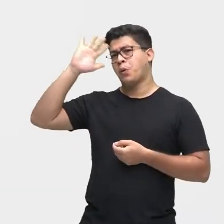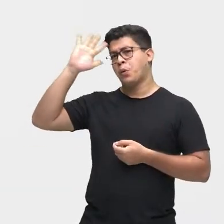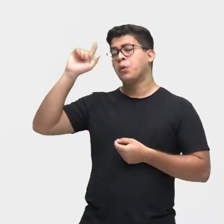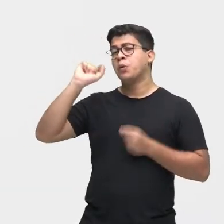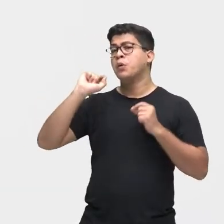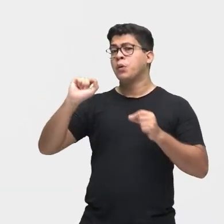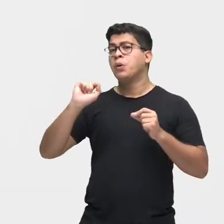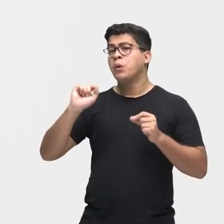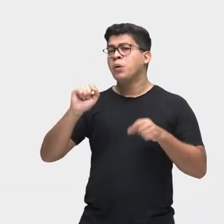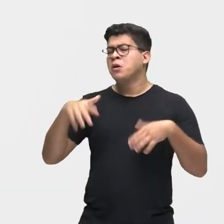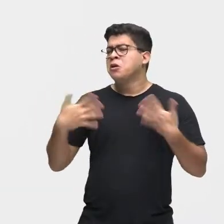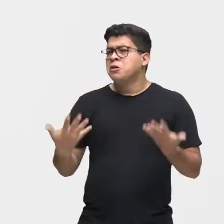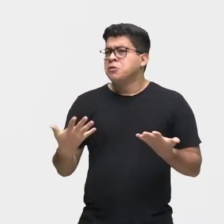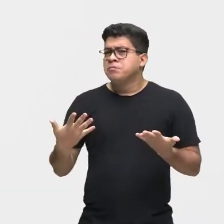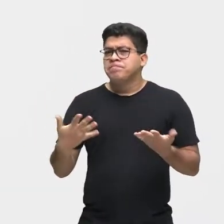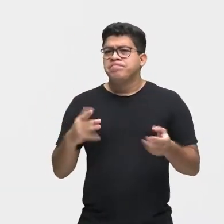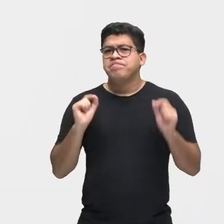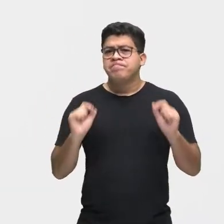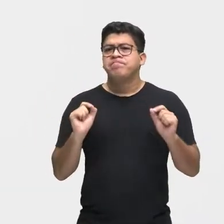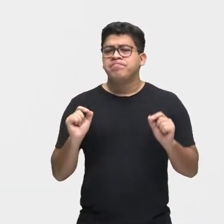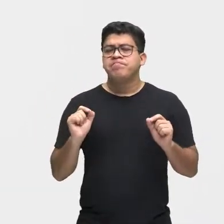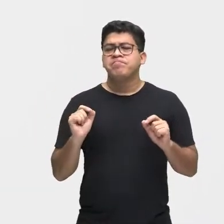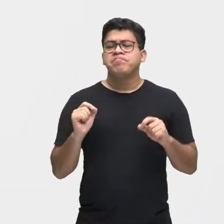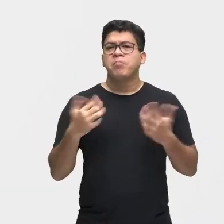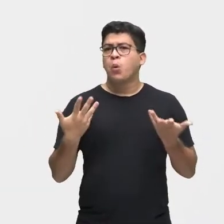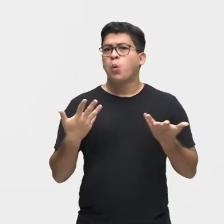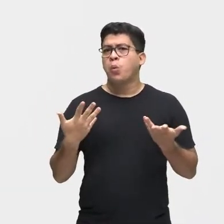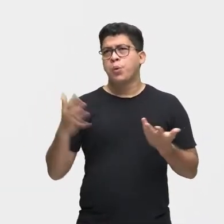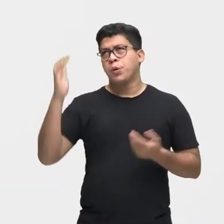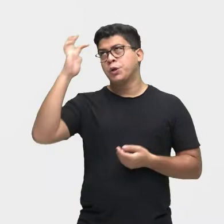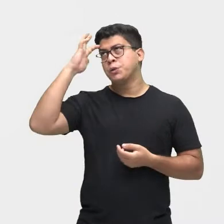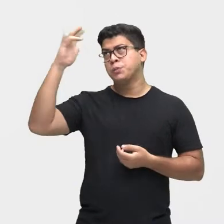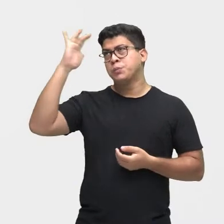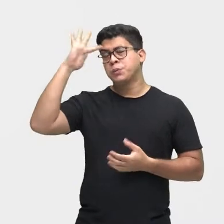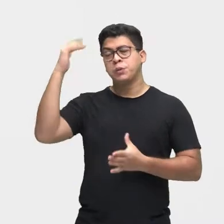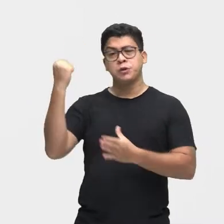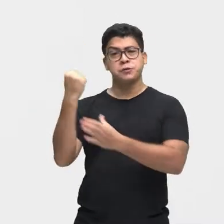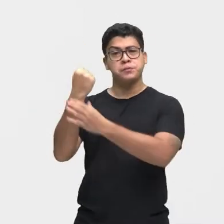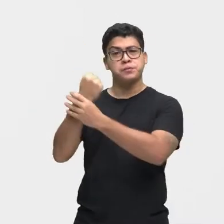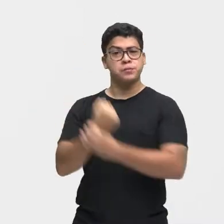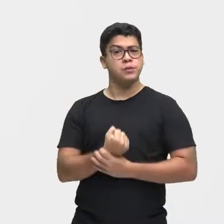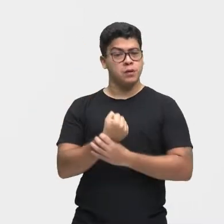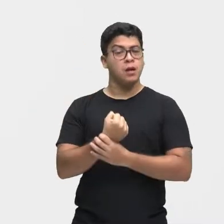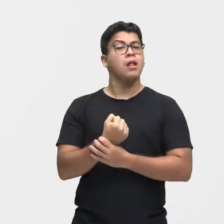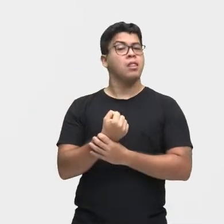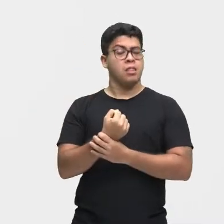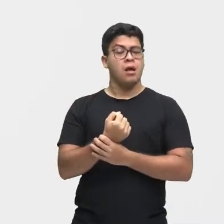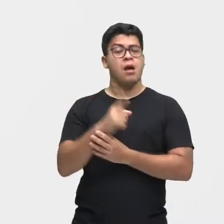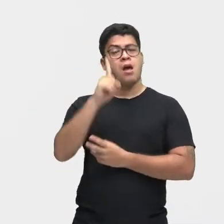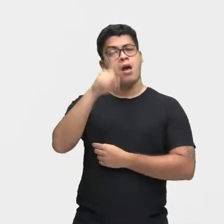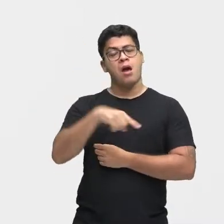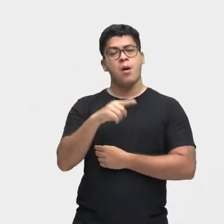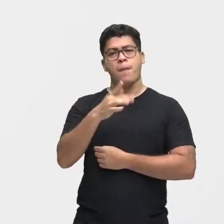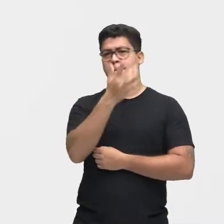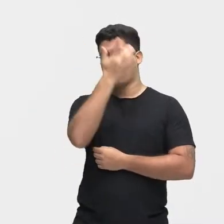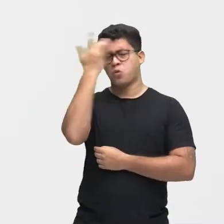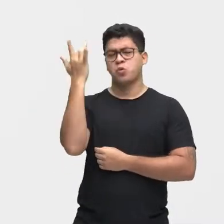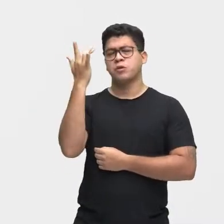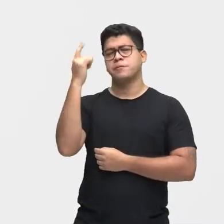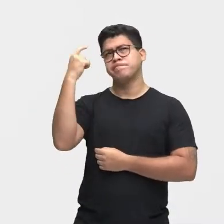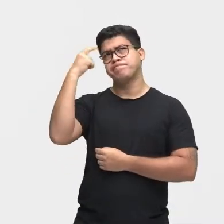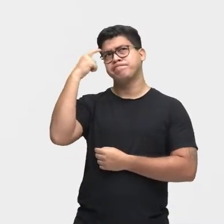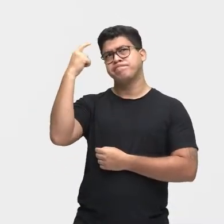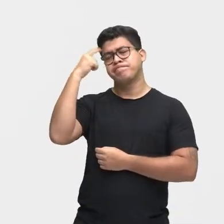absolutismo. E o que eram esses teóricos, professor? O que é um teórico do absolutismo? Eram intelectuais que